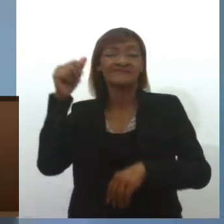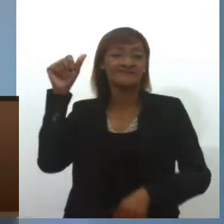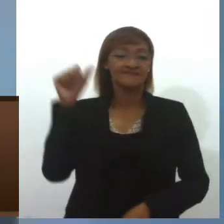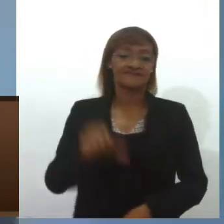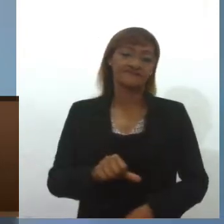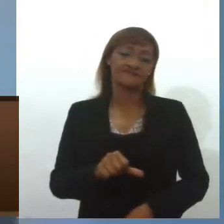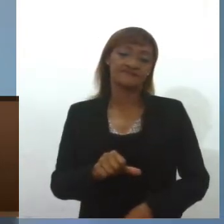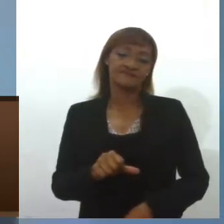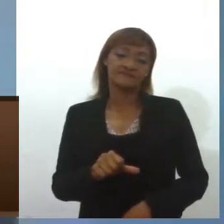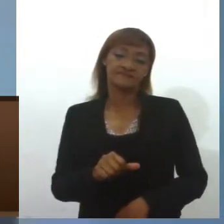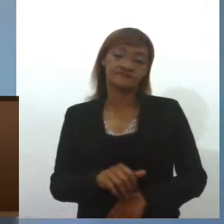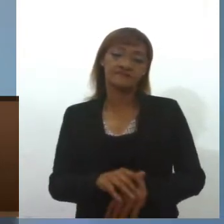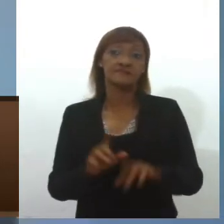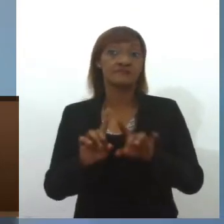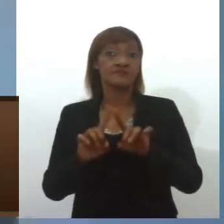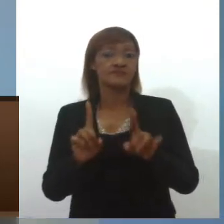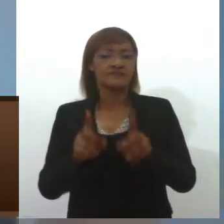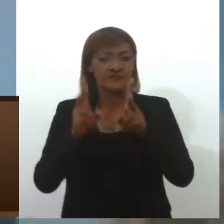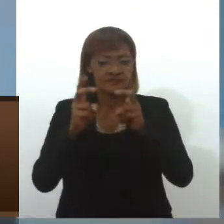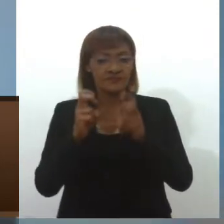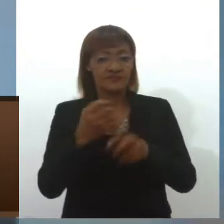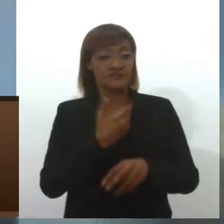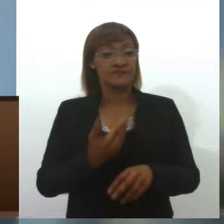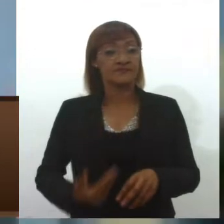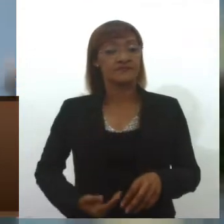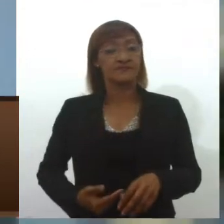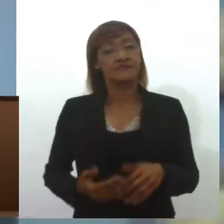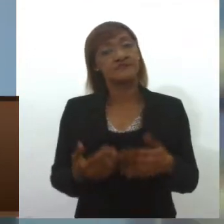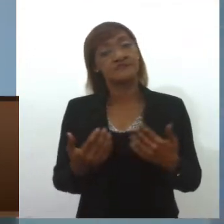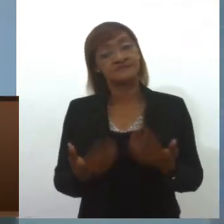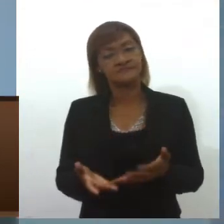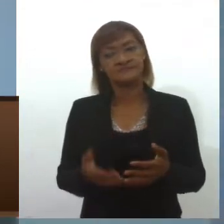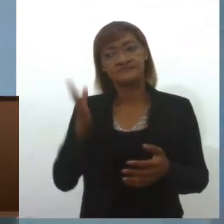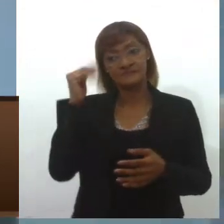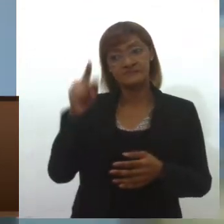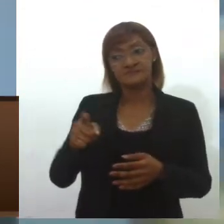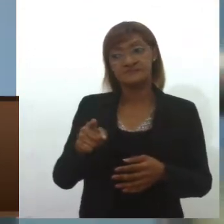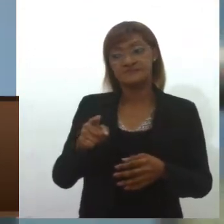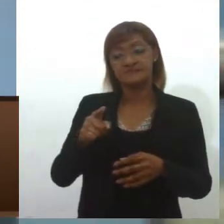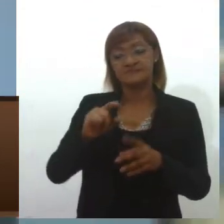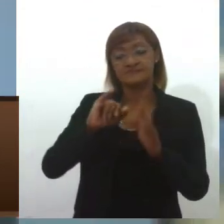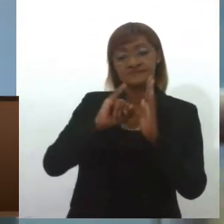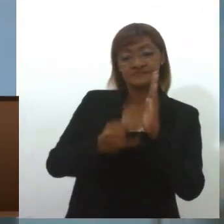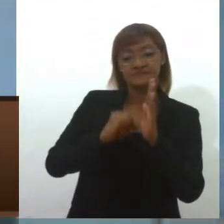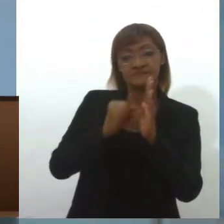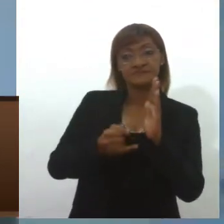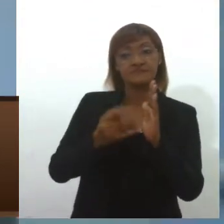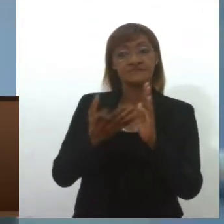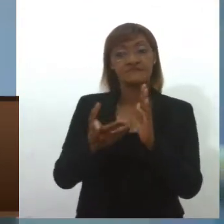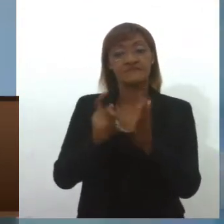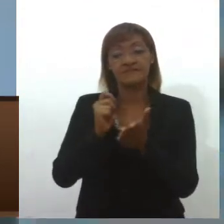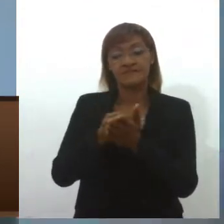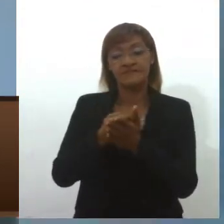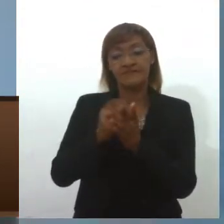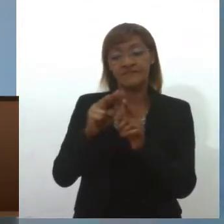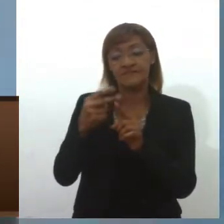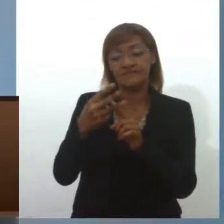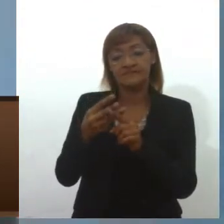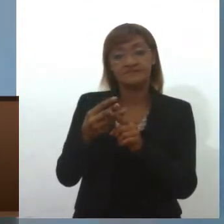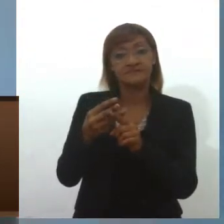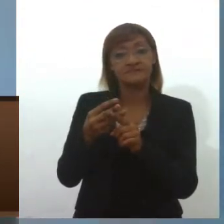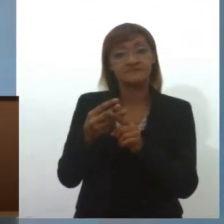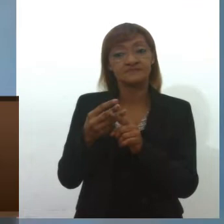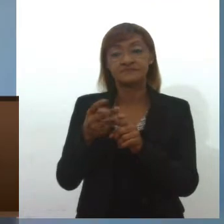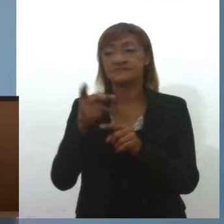a situação em que um governo se coloca. Você aumenta a taxa de juros, sabe que vai ter que pagar mais. Está em uma situação muito complicada. Sabe que tem que